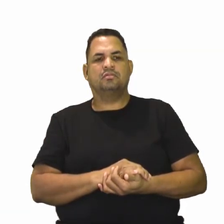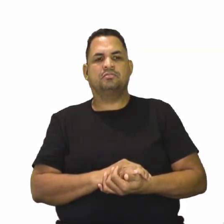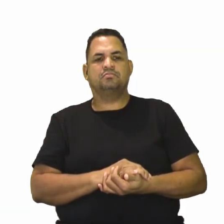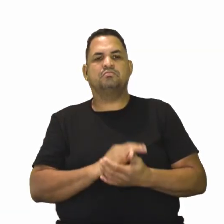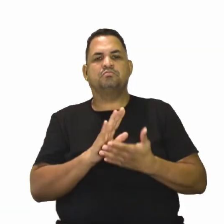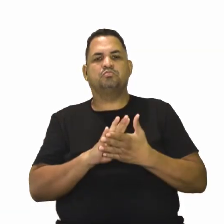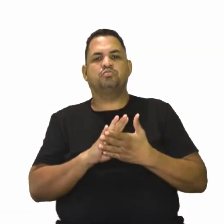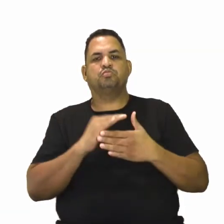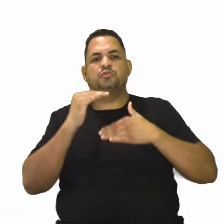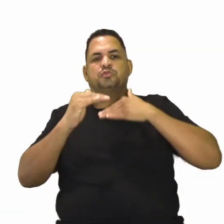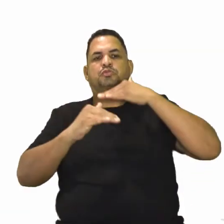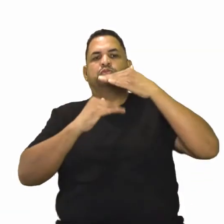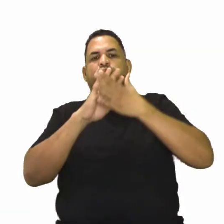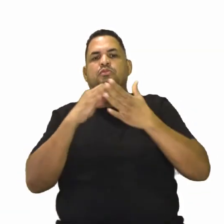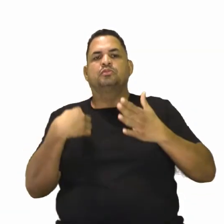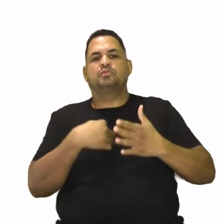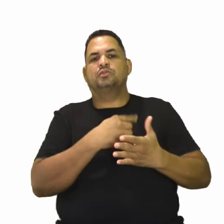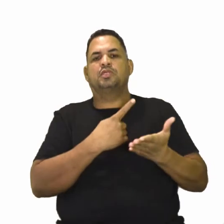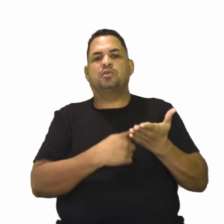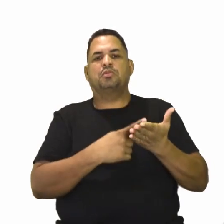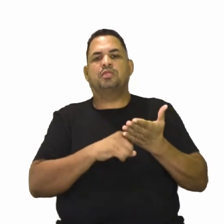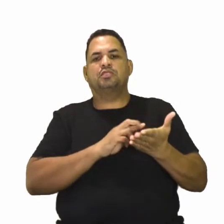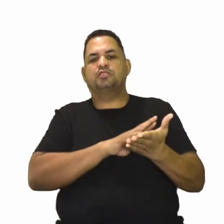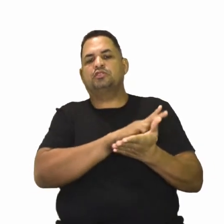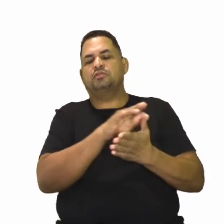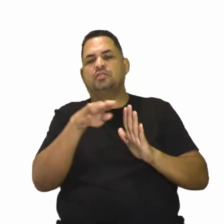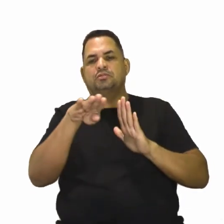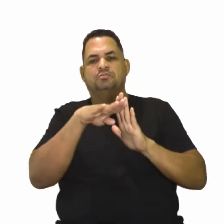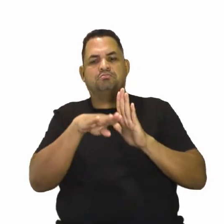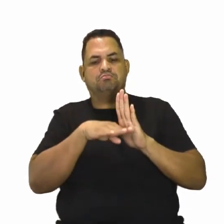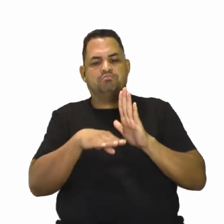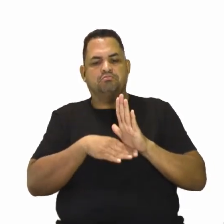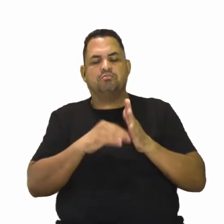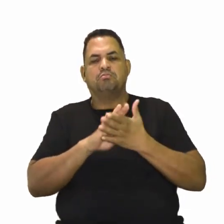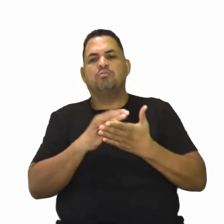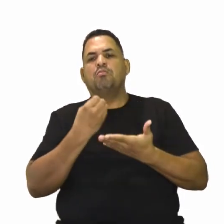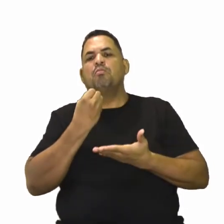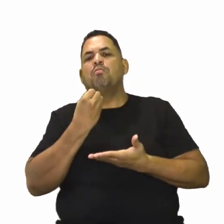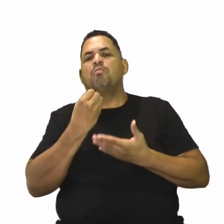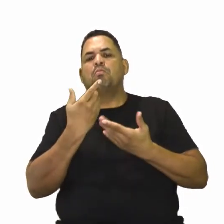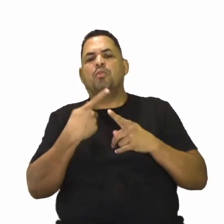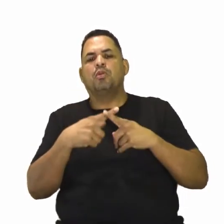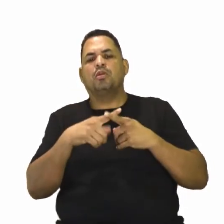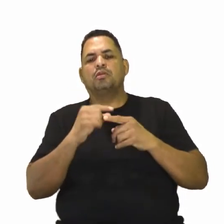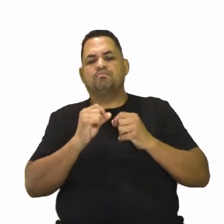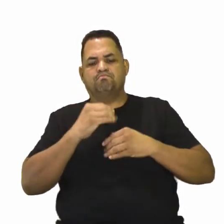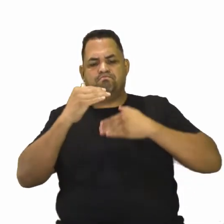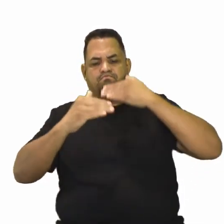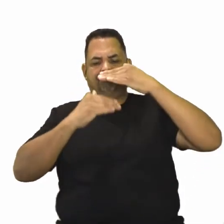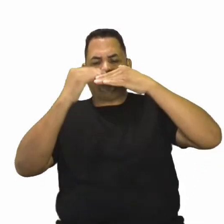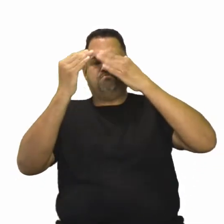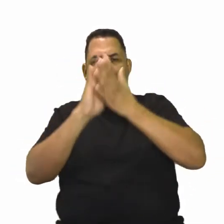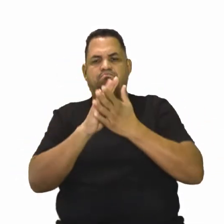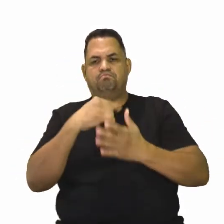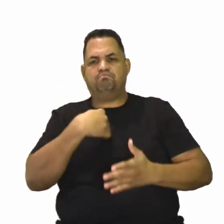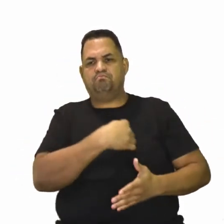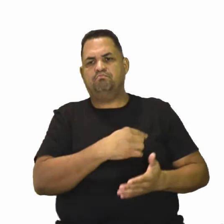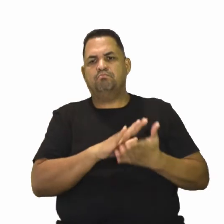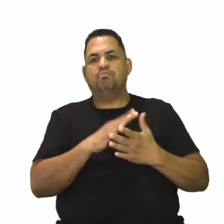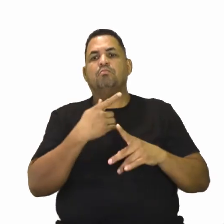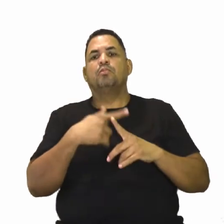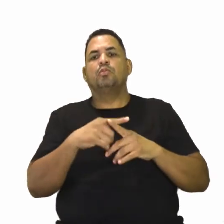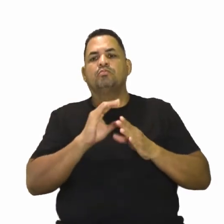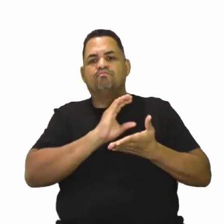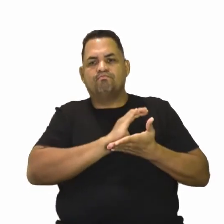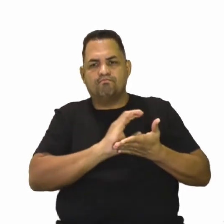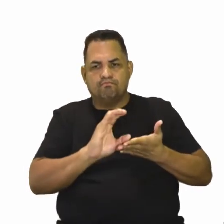O êxito chinês combina múltiplos fatores. O que envolve o êxito chinês? Por que a China está crescendo tanto? Porque eles